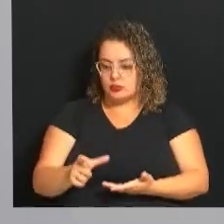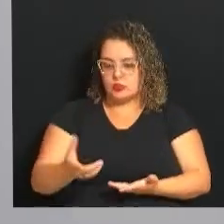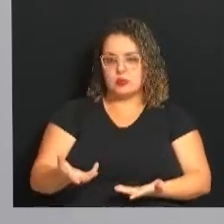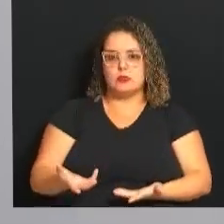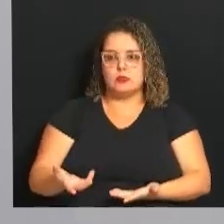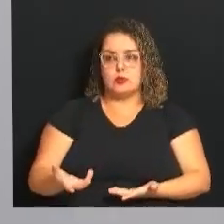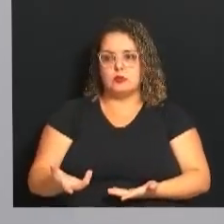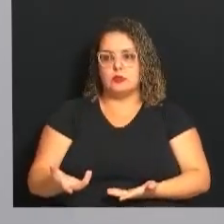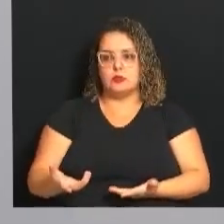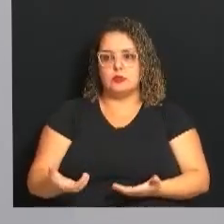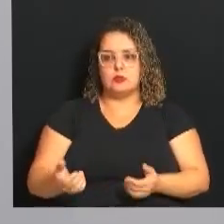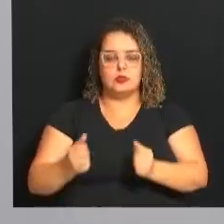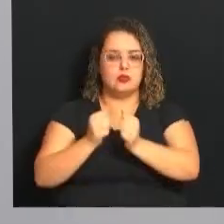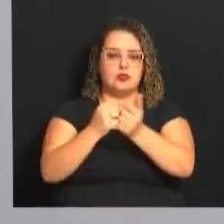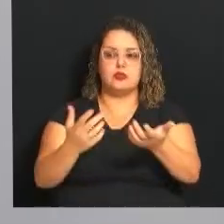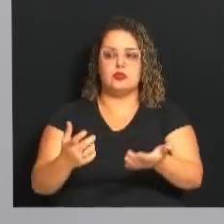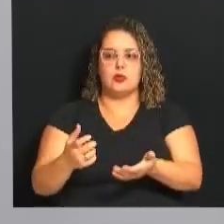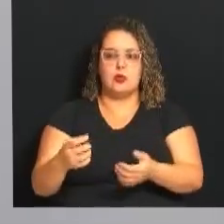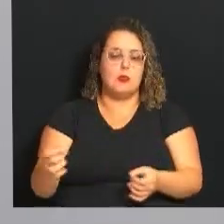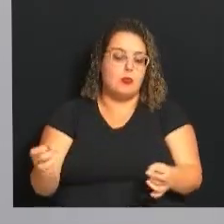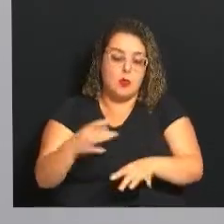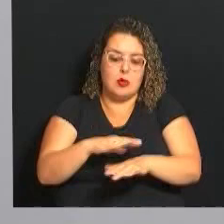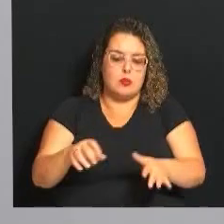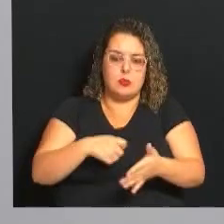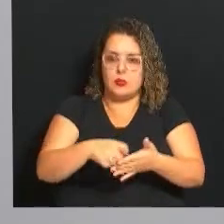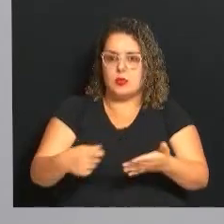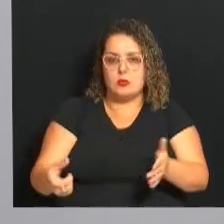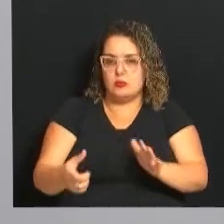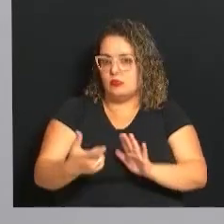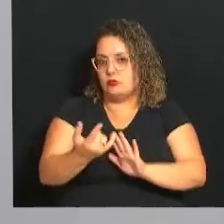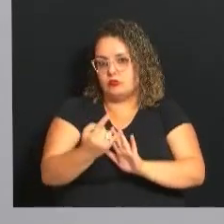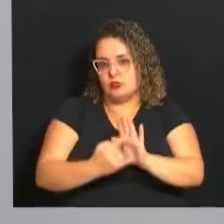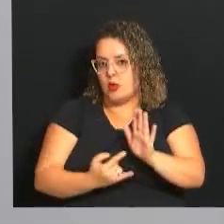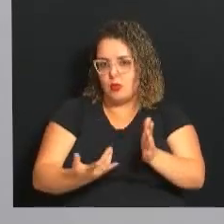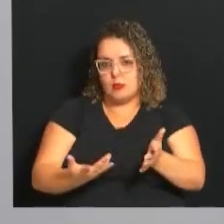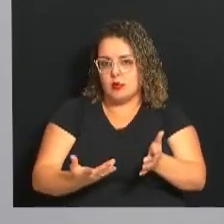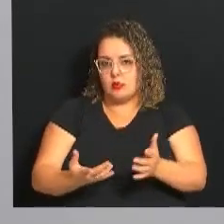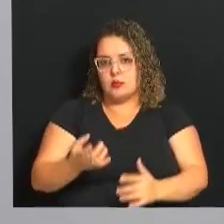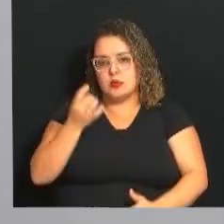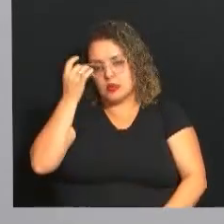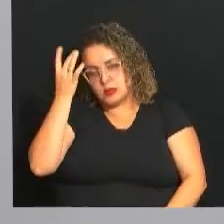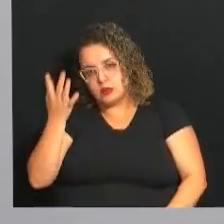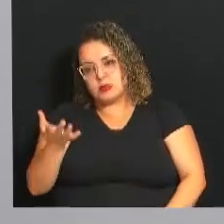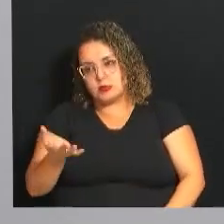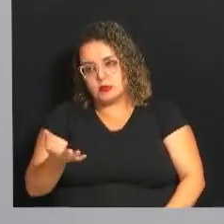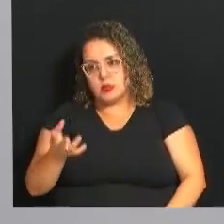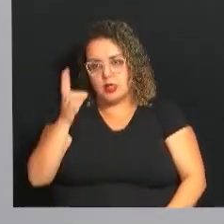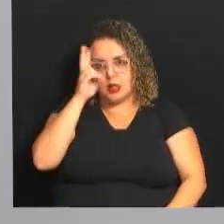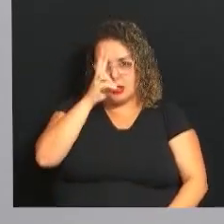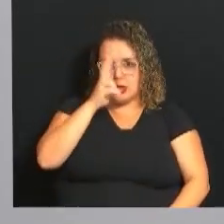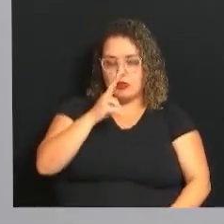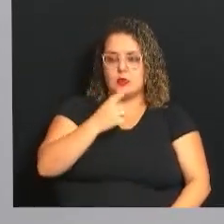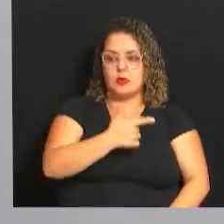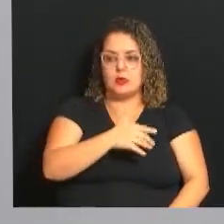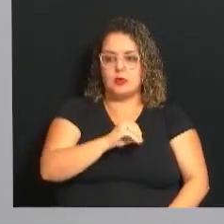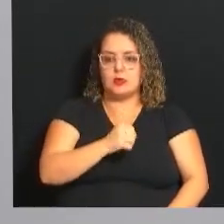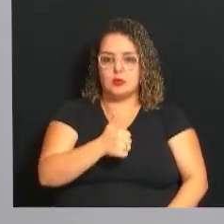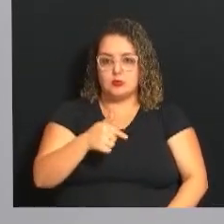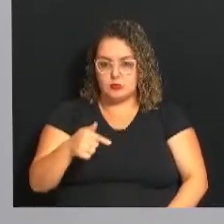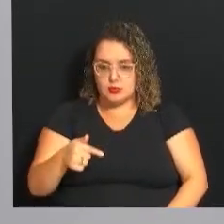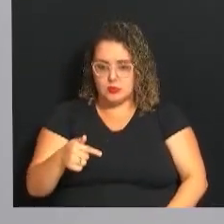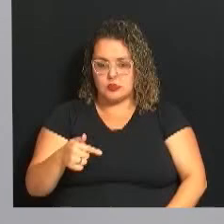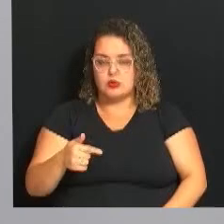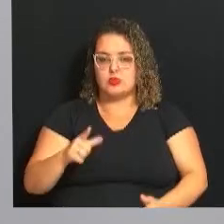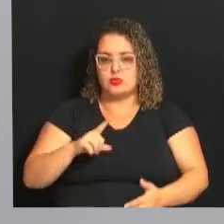ali com seu título de eleitor transitando pronto para assinar um documento desse então facilita muito né a gente lembra que em